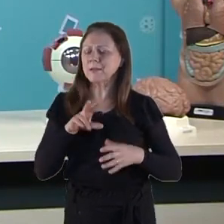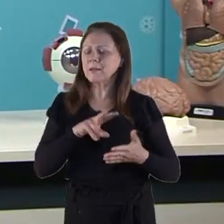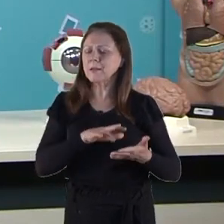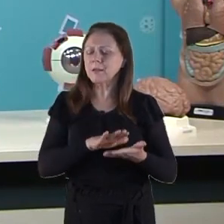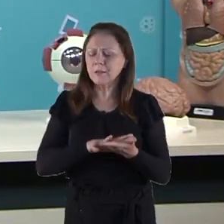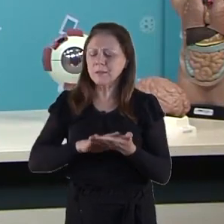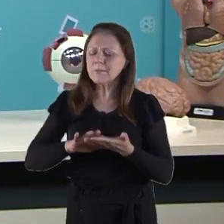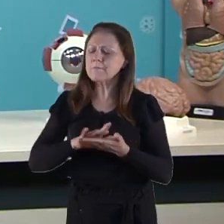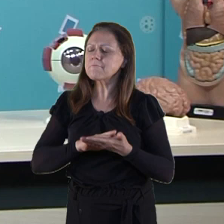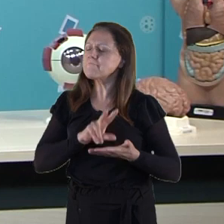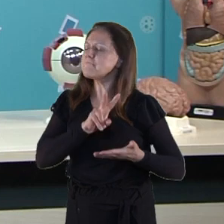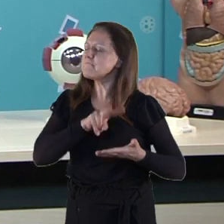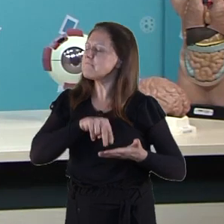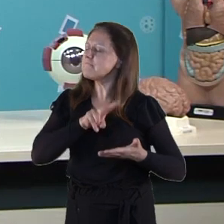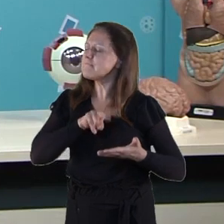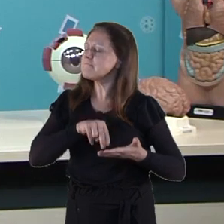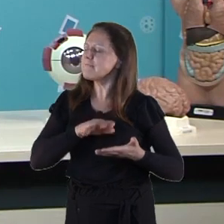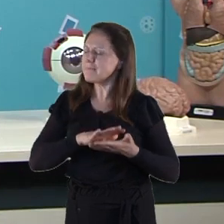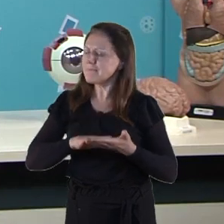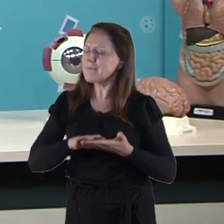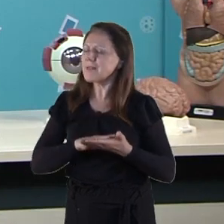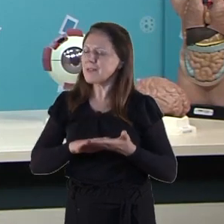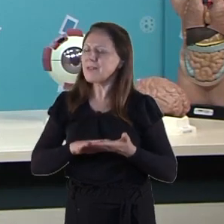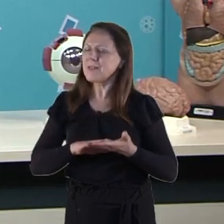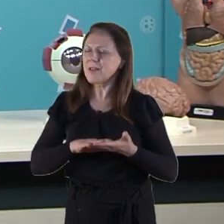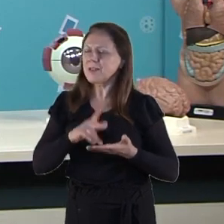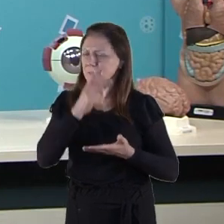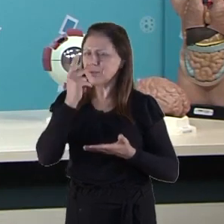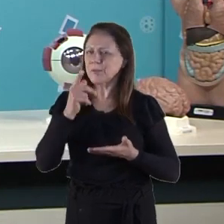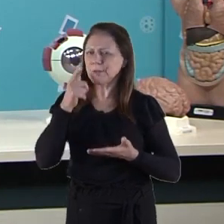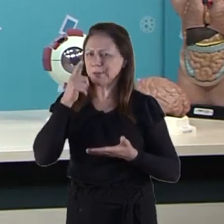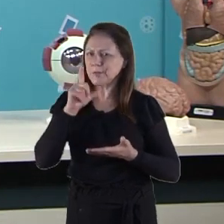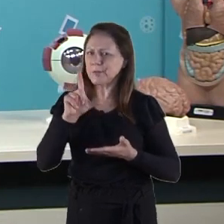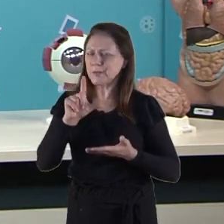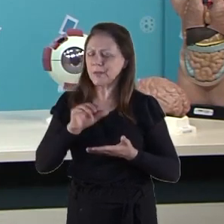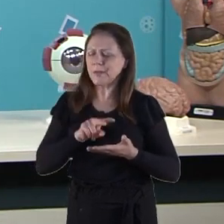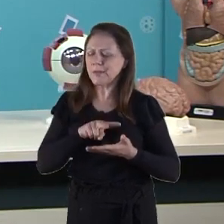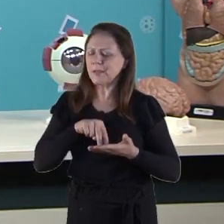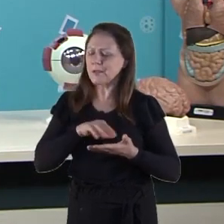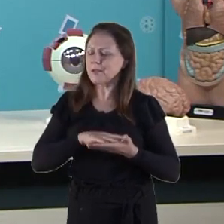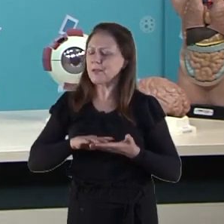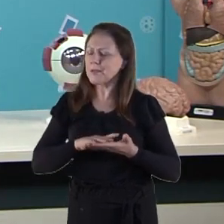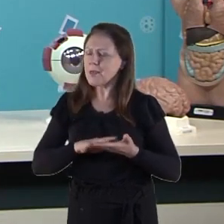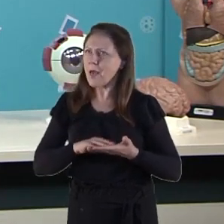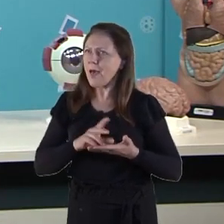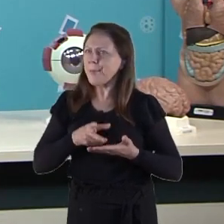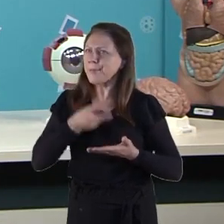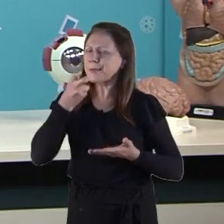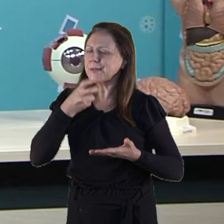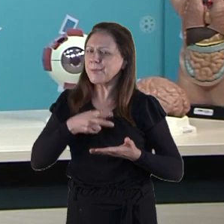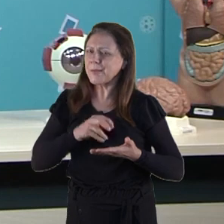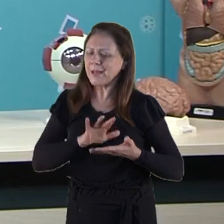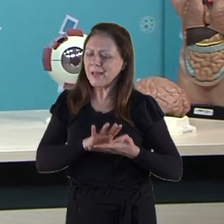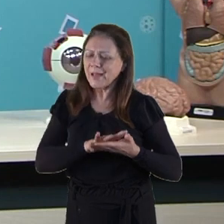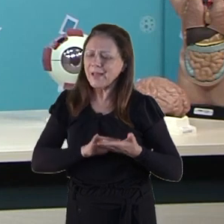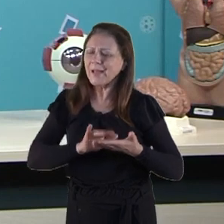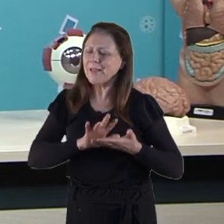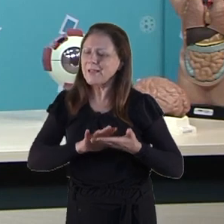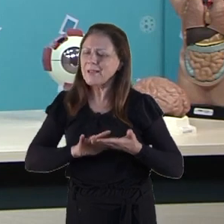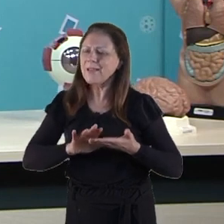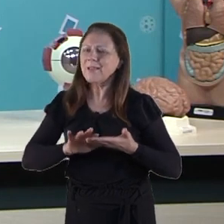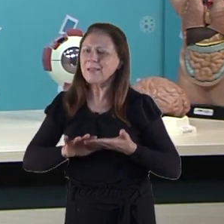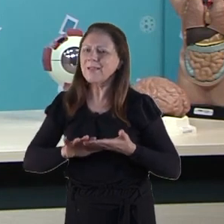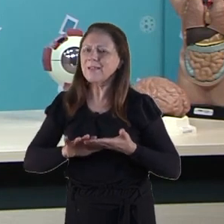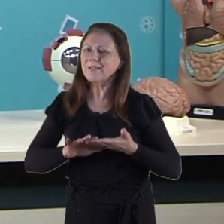né, o braille. Todo mundo consegue ler o braille, na verdade, mas o tato dessa pessoa vai estar muito mais apurado, ela vai ter facilidade para conseguir ler em